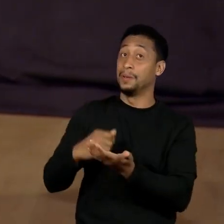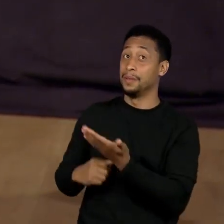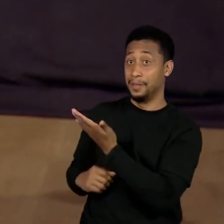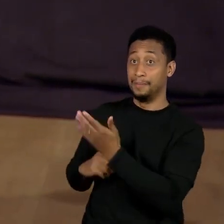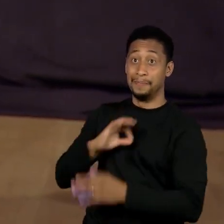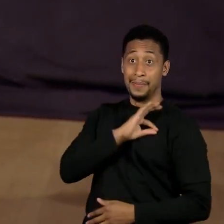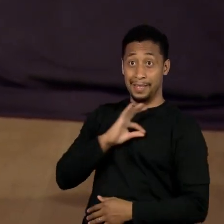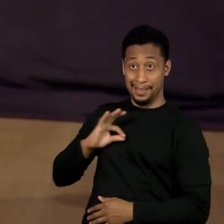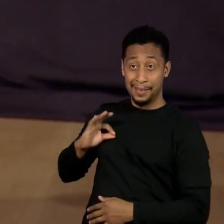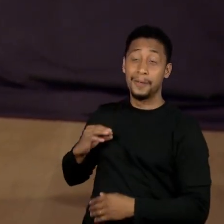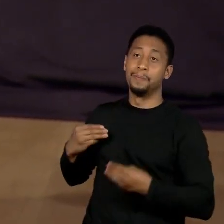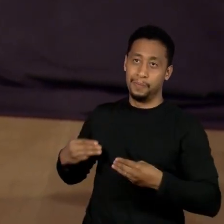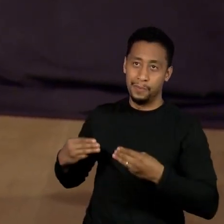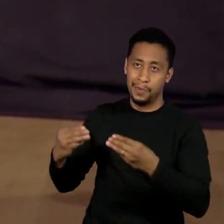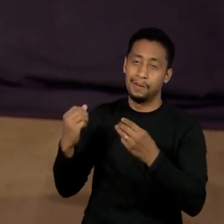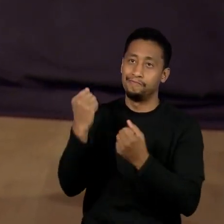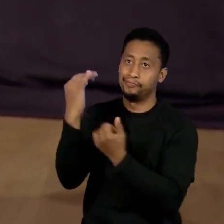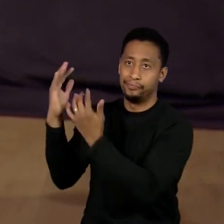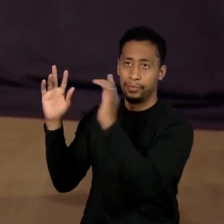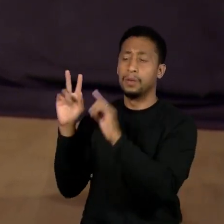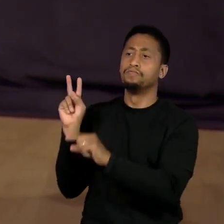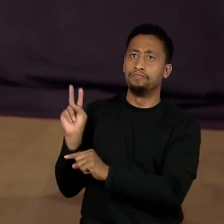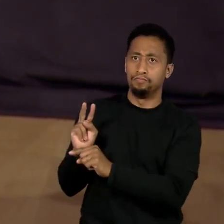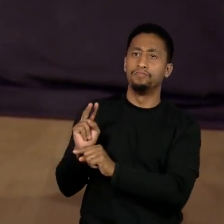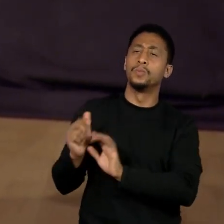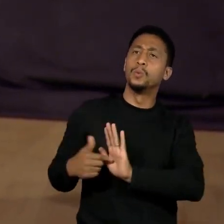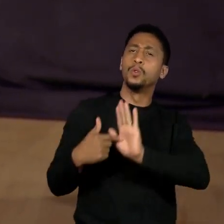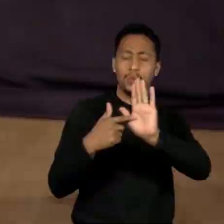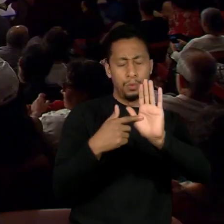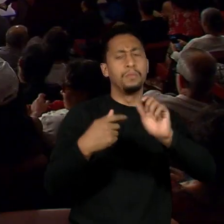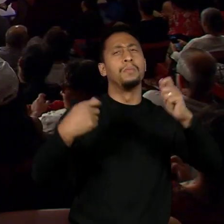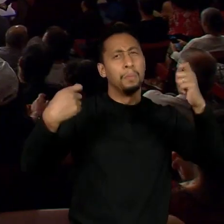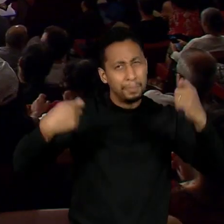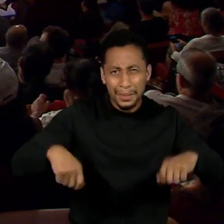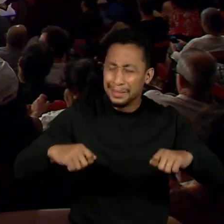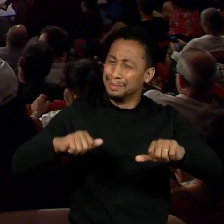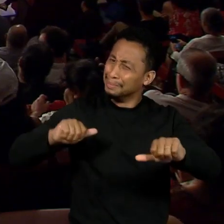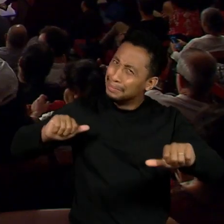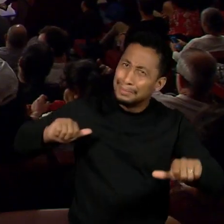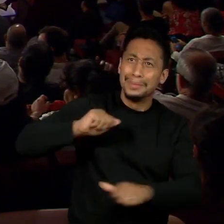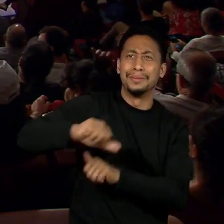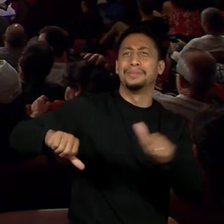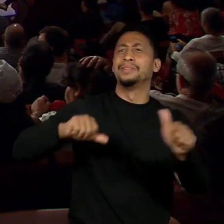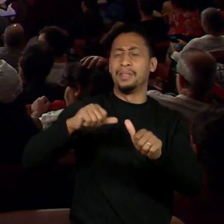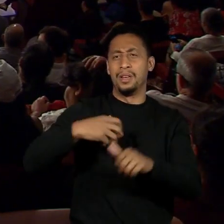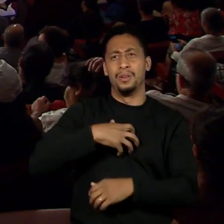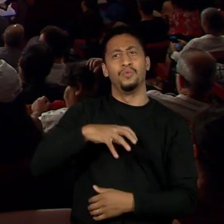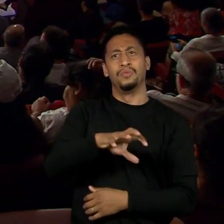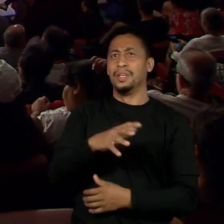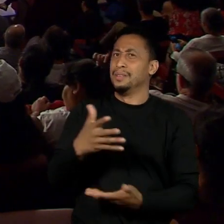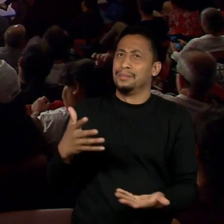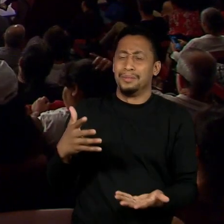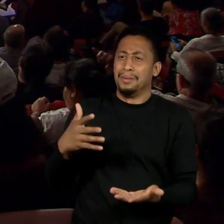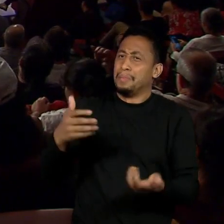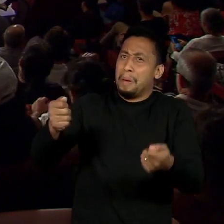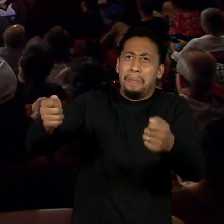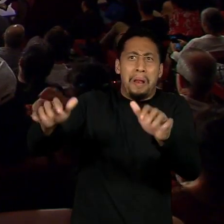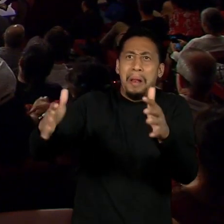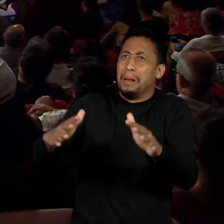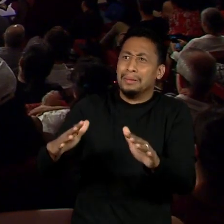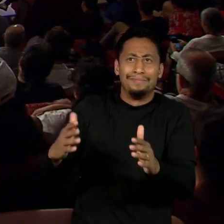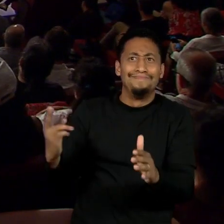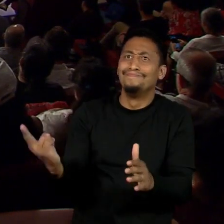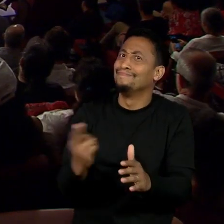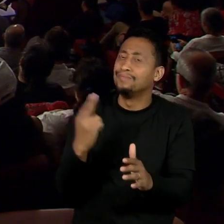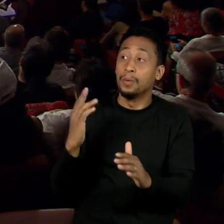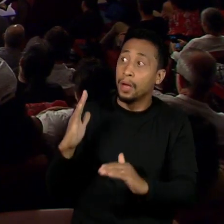Meio Ambiente, Marina Silva, defendeu a necessidade de mudanças profundas no atual modelo insustentável de desenvolvimento